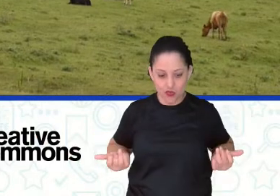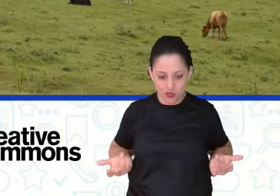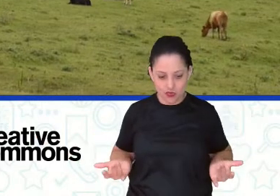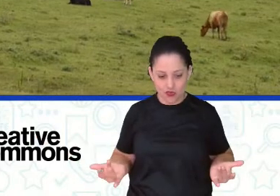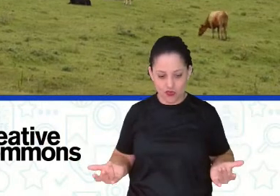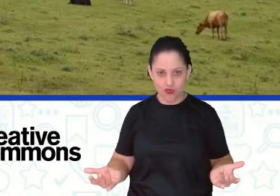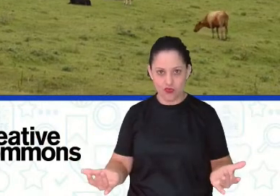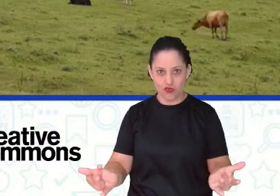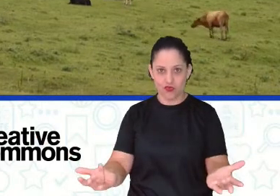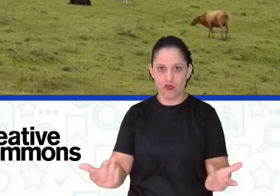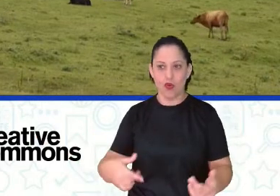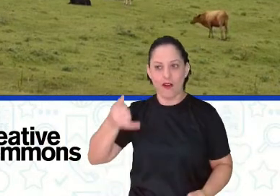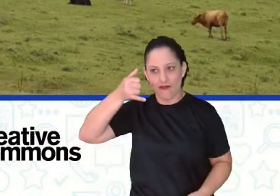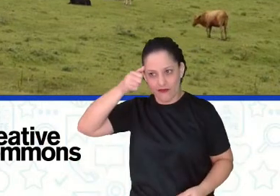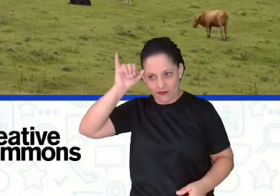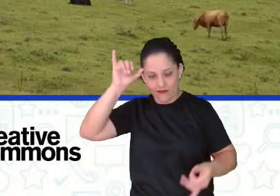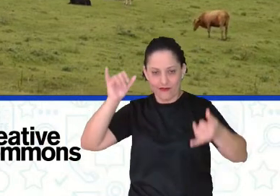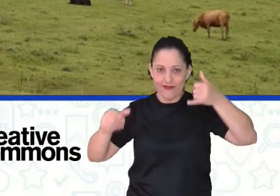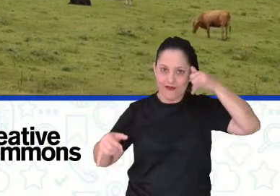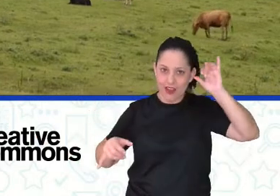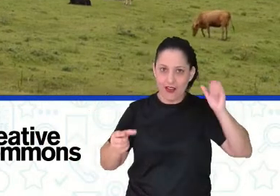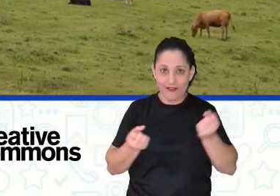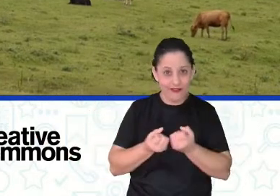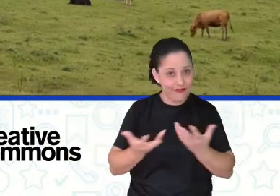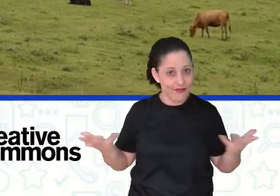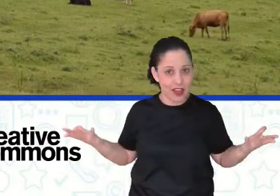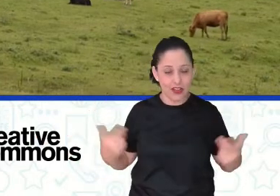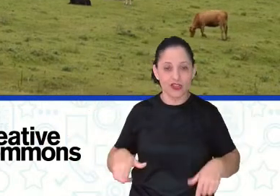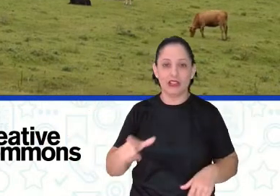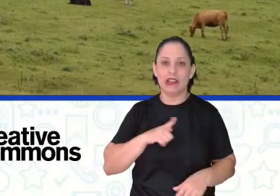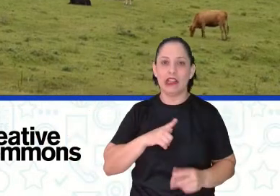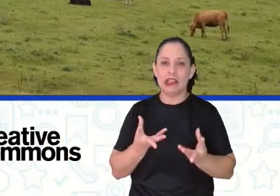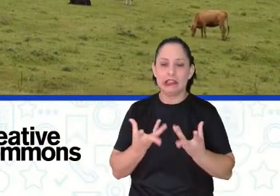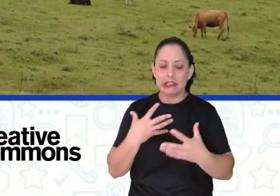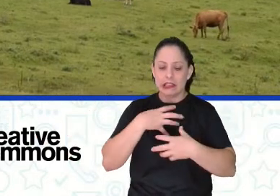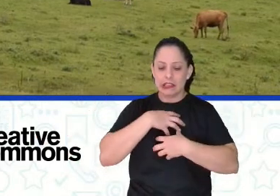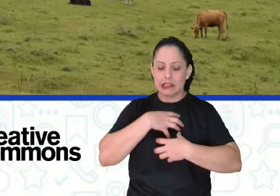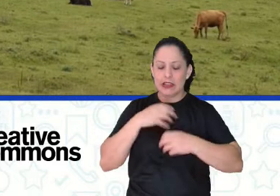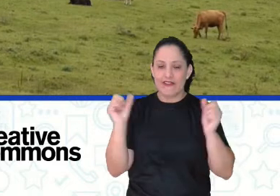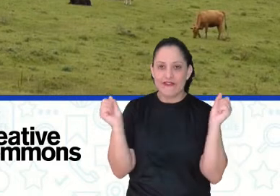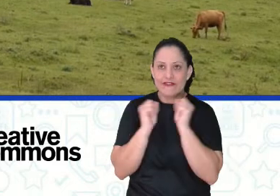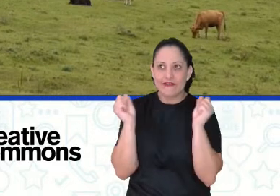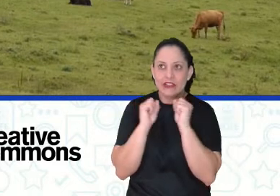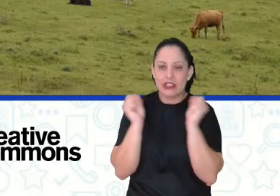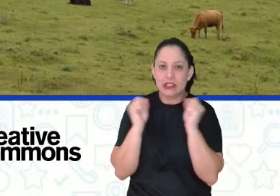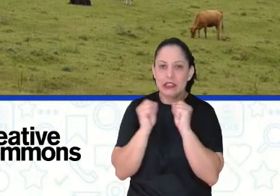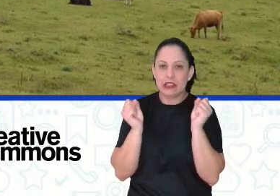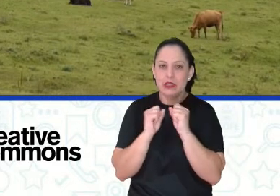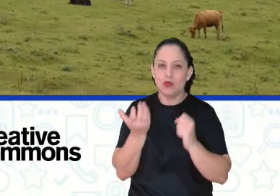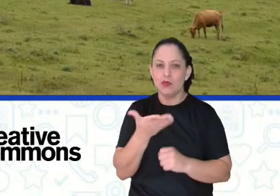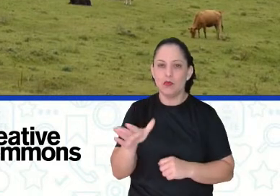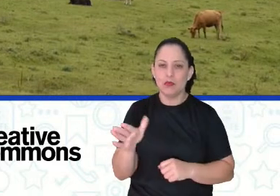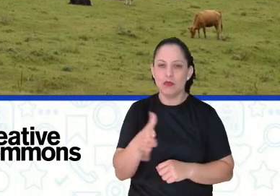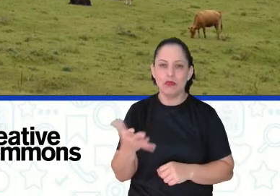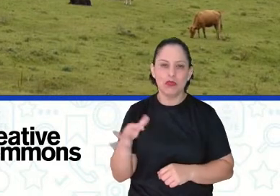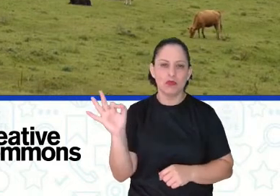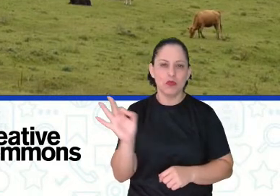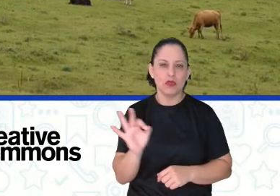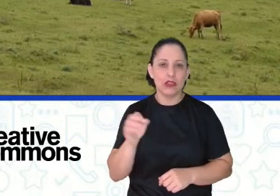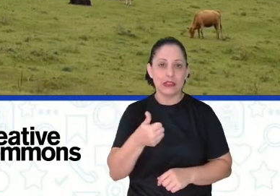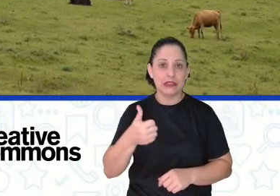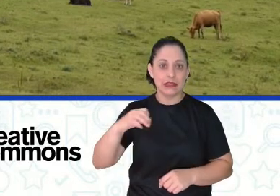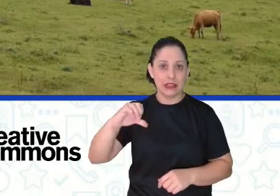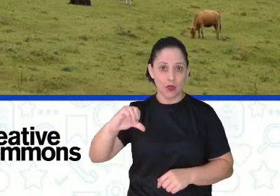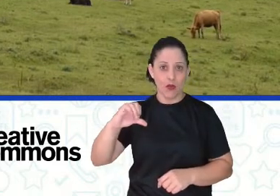rebanho. O clima é subtropical, frio, né? Sendo a temperatura média anual de 19 graus, mas